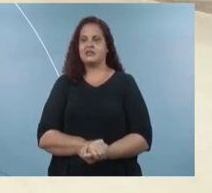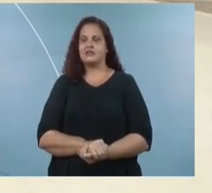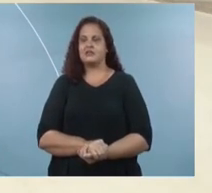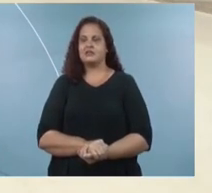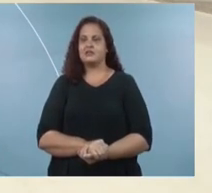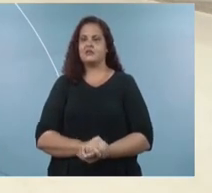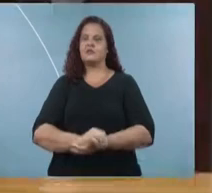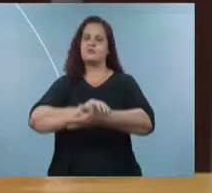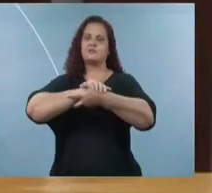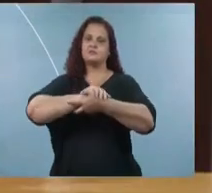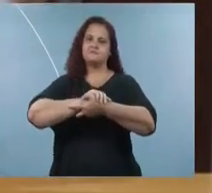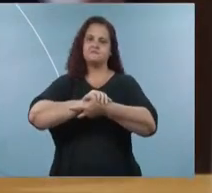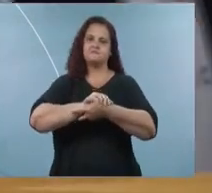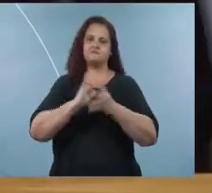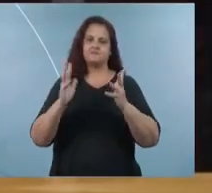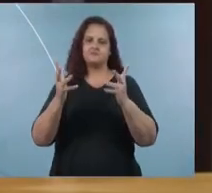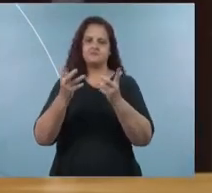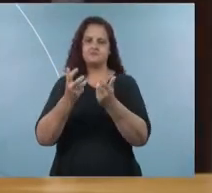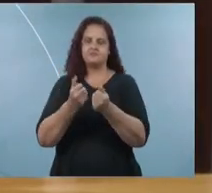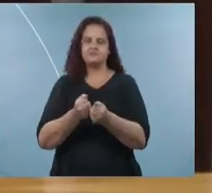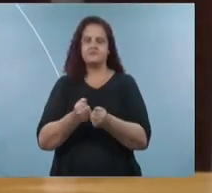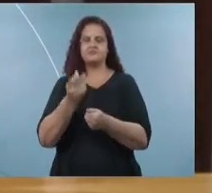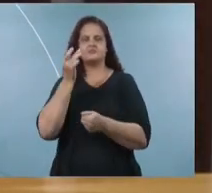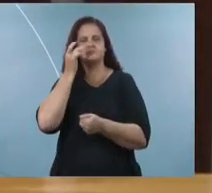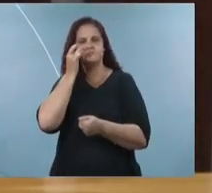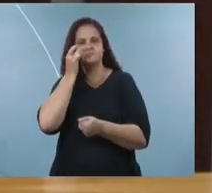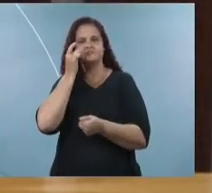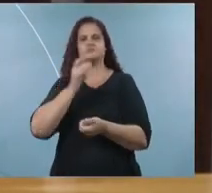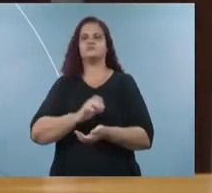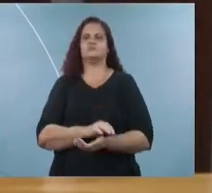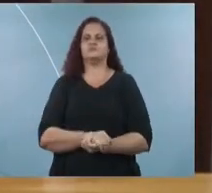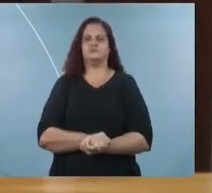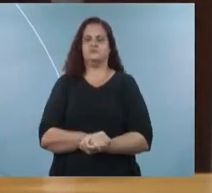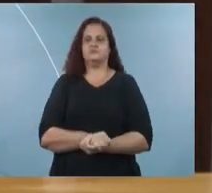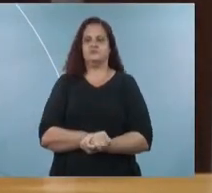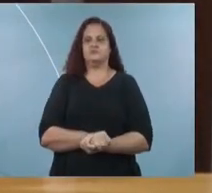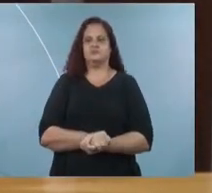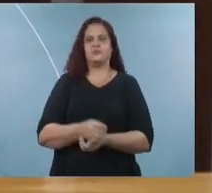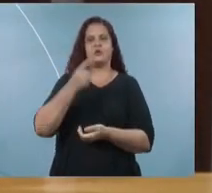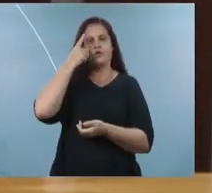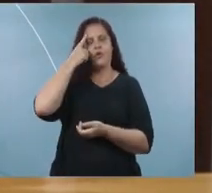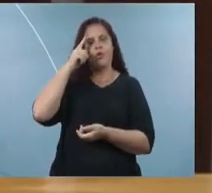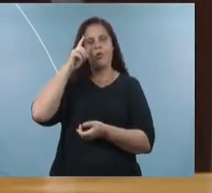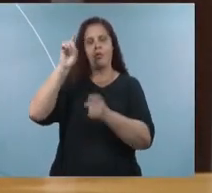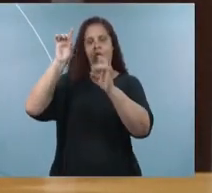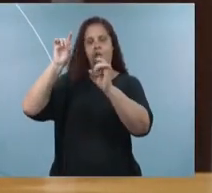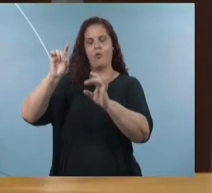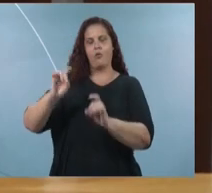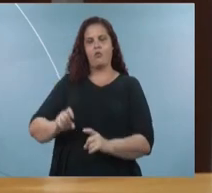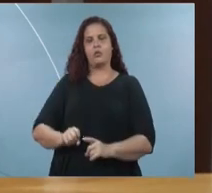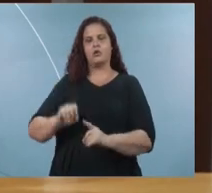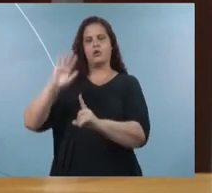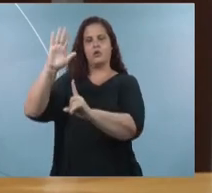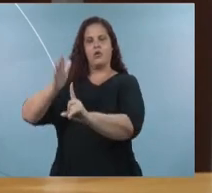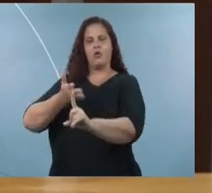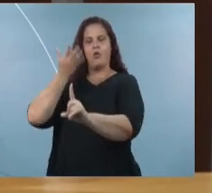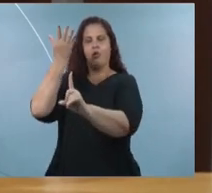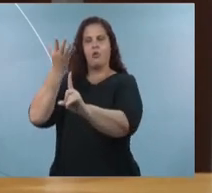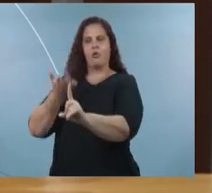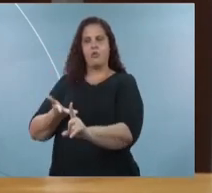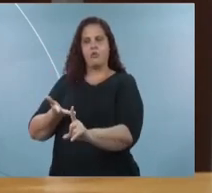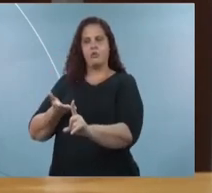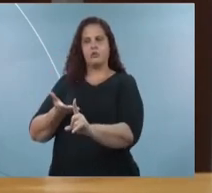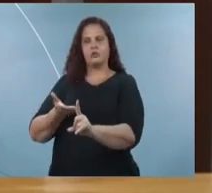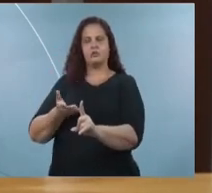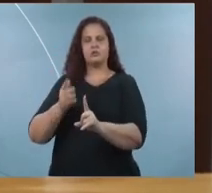Quero cumprimentar a todos os presentes, esse dia tão especial em homenagem